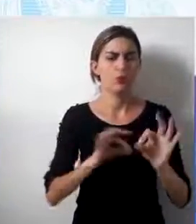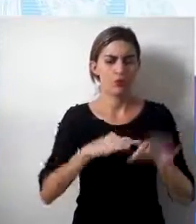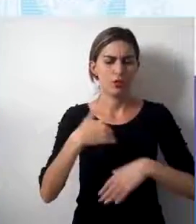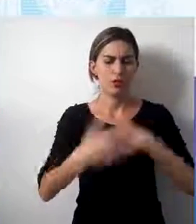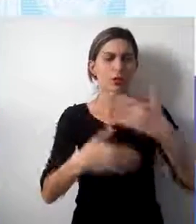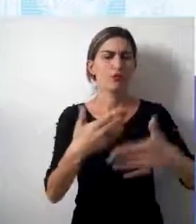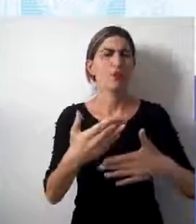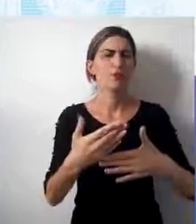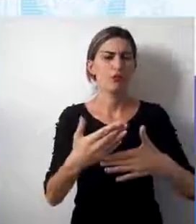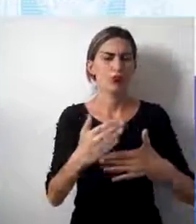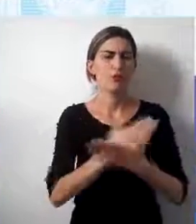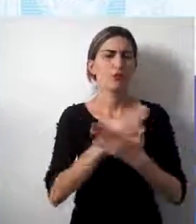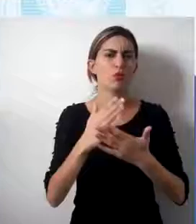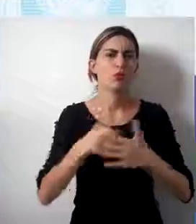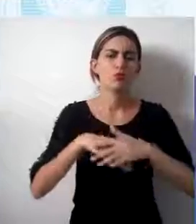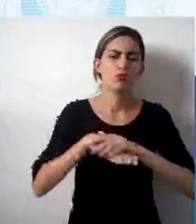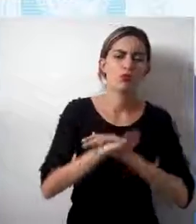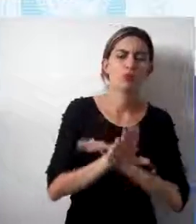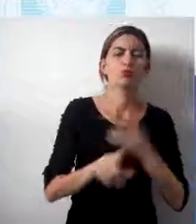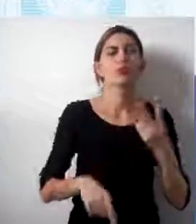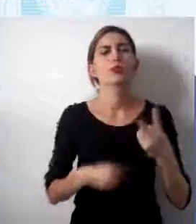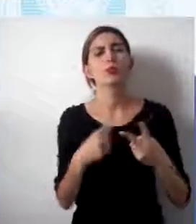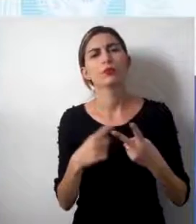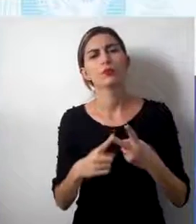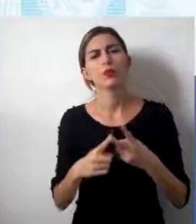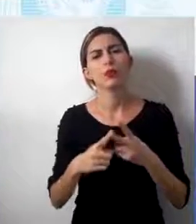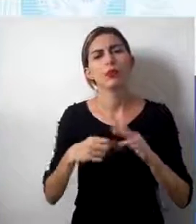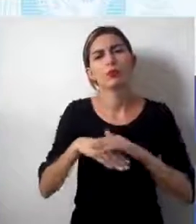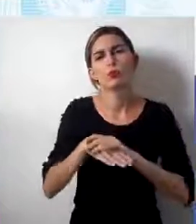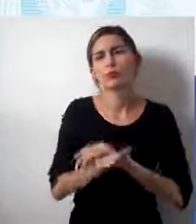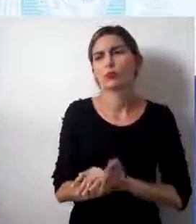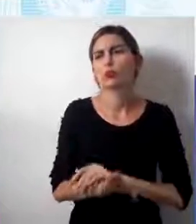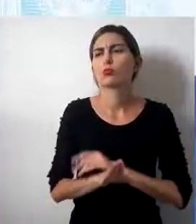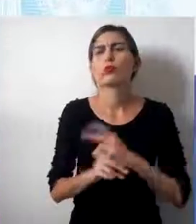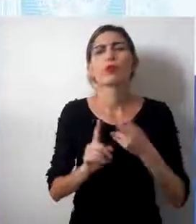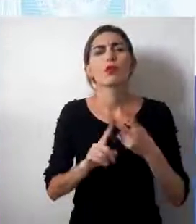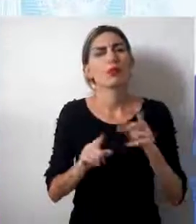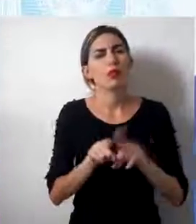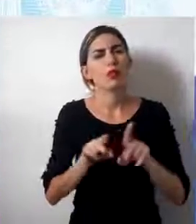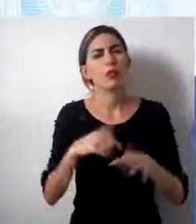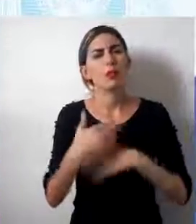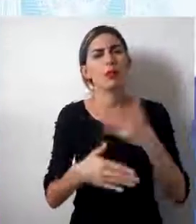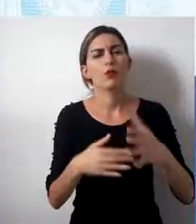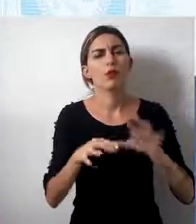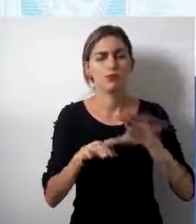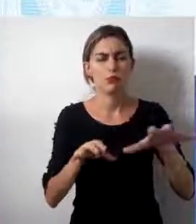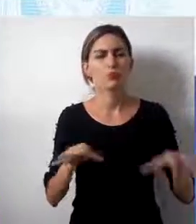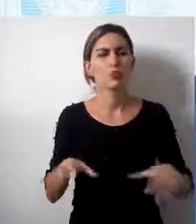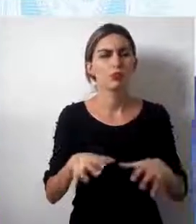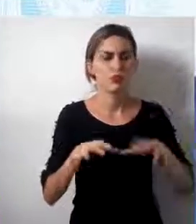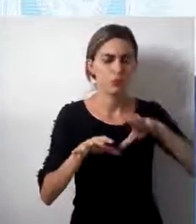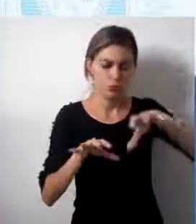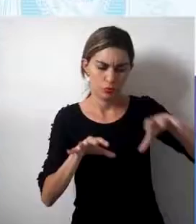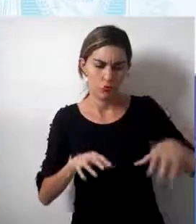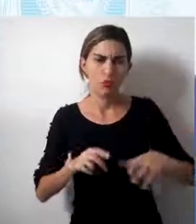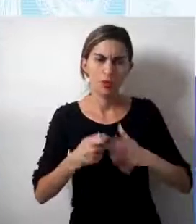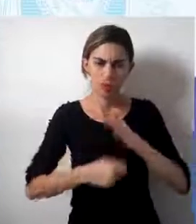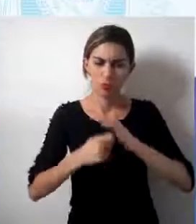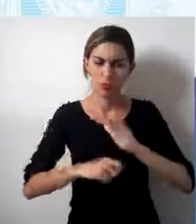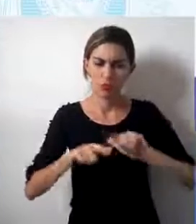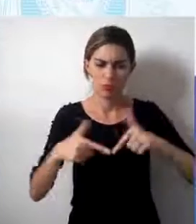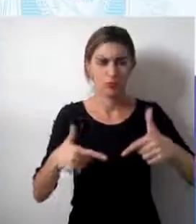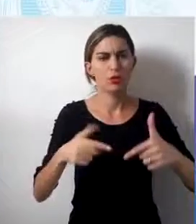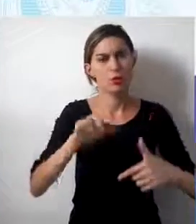construiu e desenvolveu, além de costumes, de hábitos, ela desenvolveu também alguns núcleos de resistência.